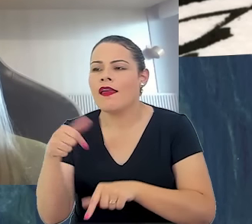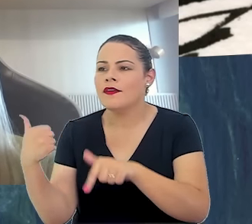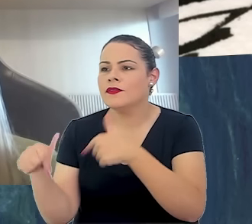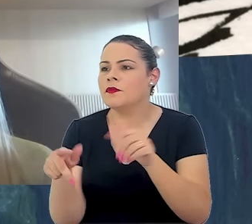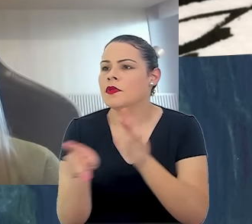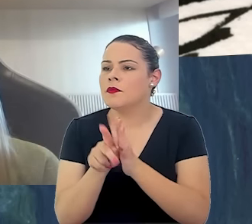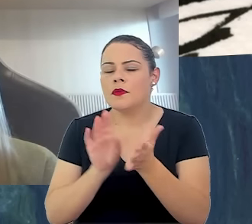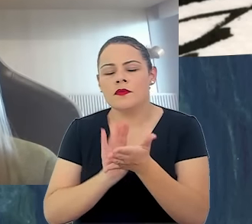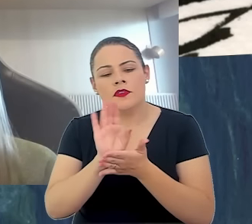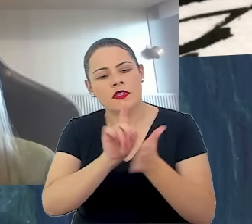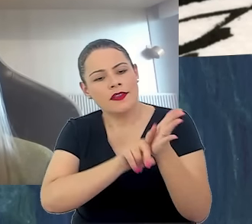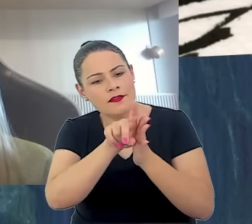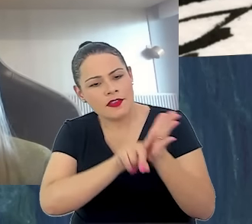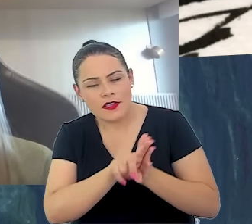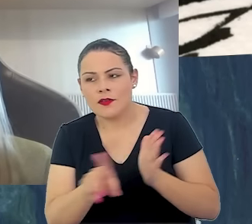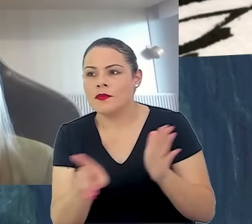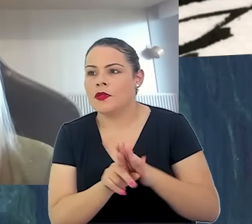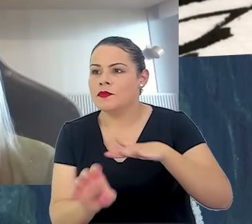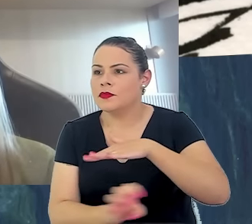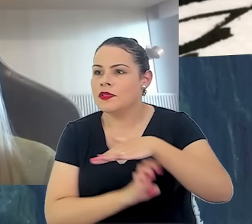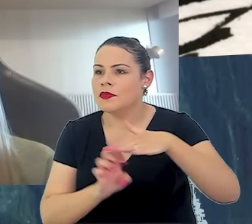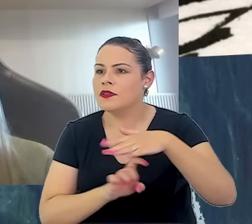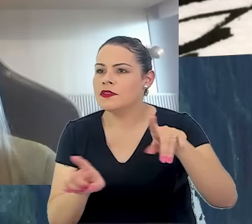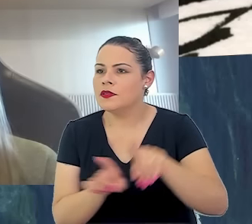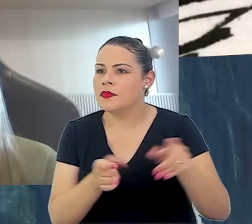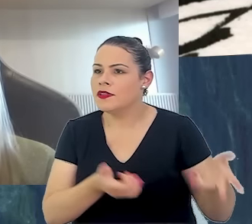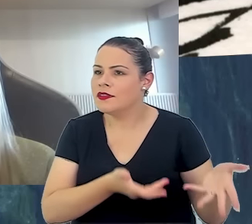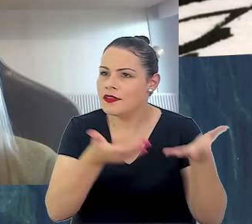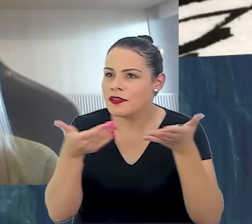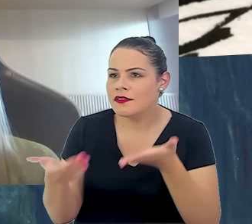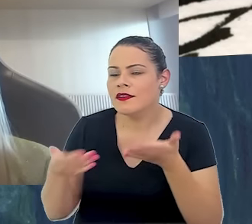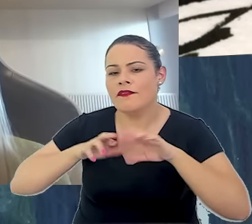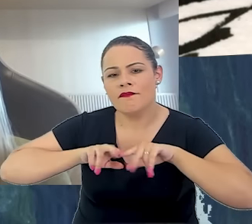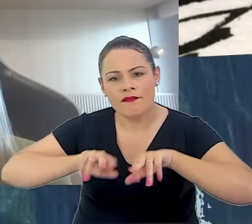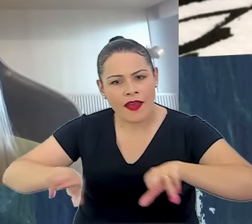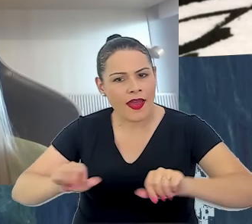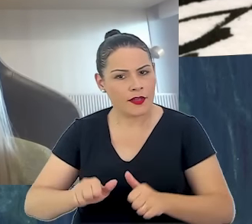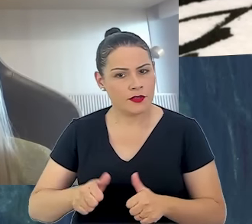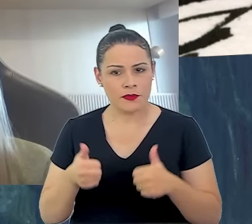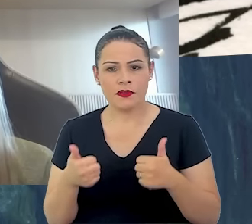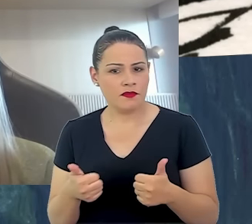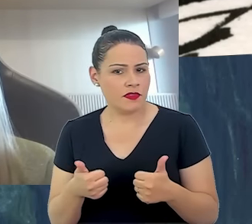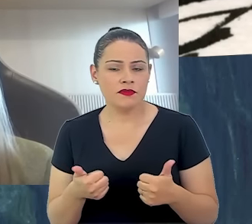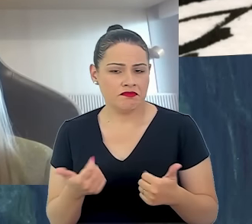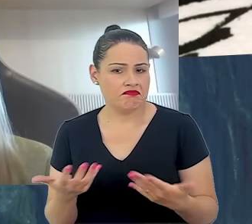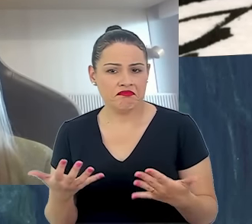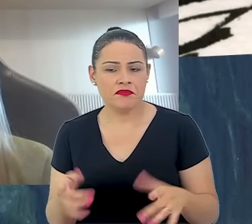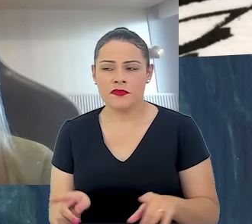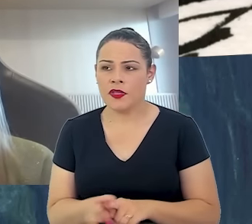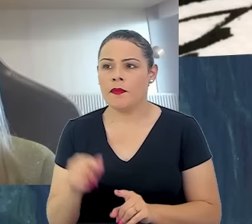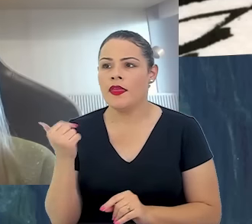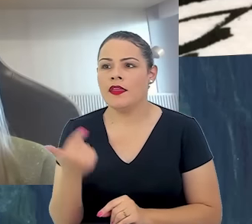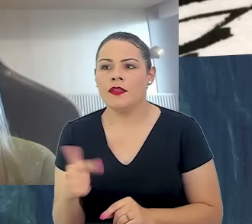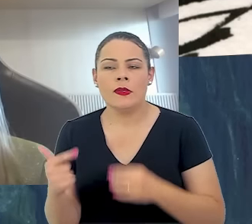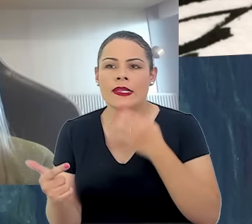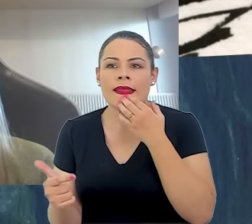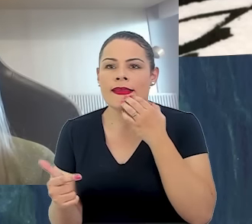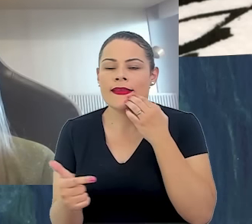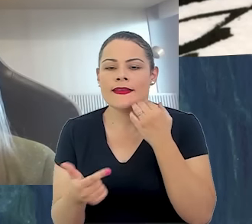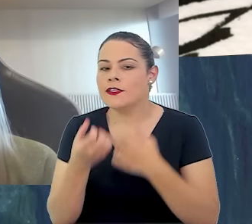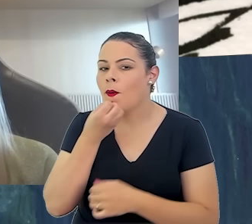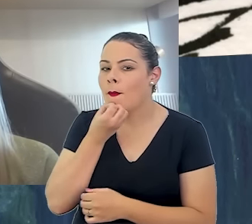um trabalho de investigação da empresa que te traz uma série de benefícios né que não vai est ali